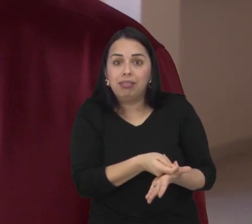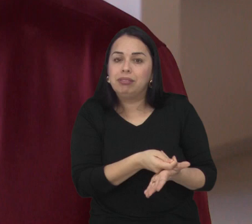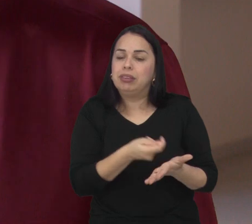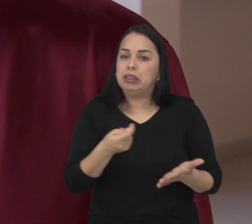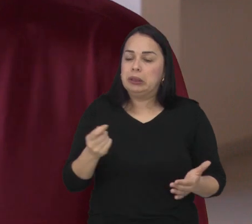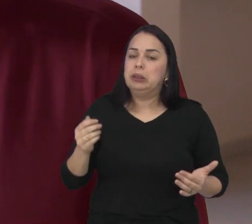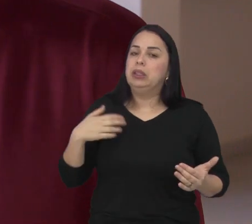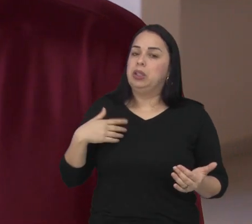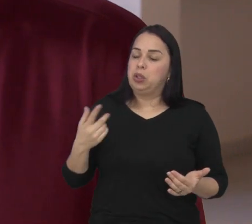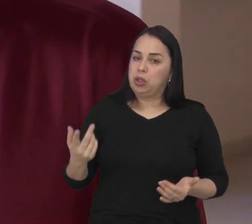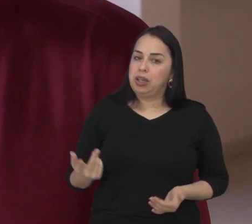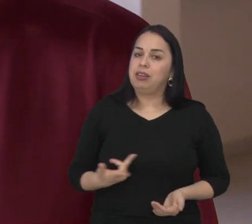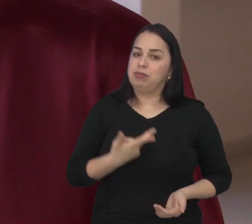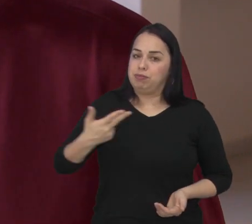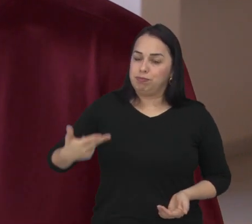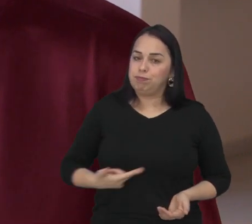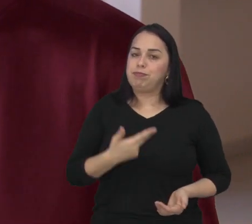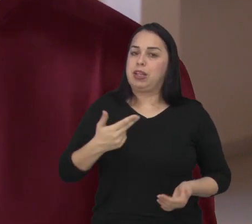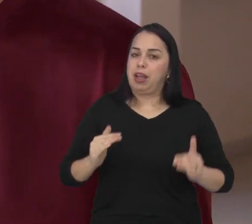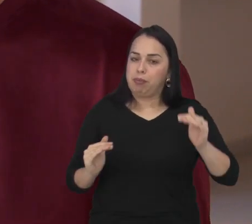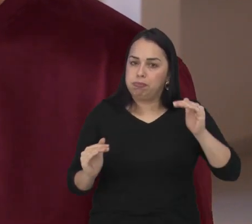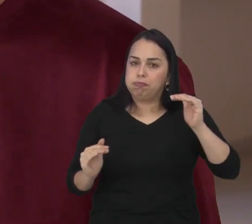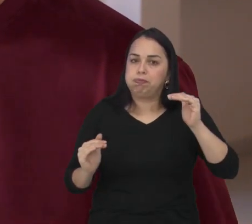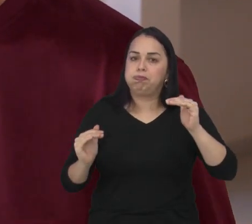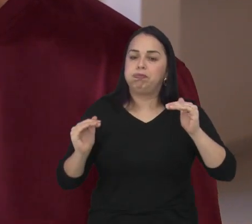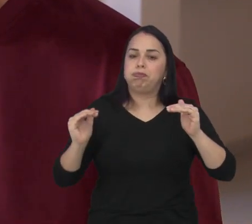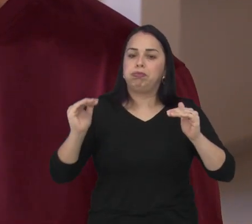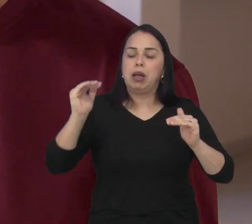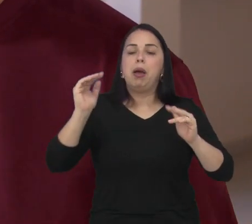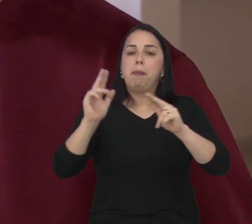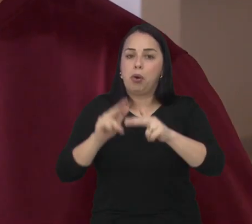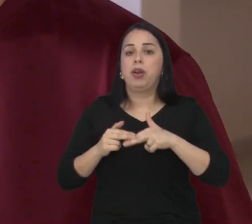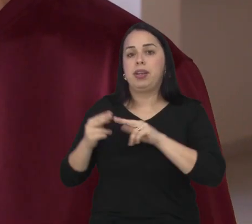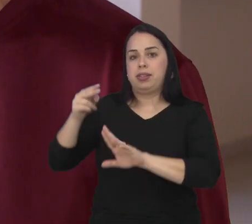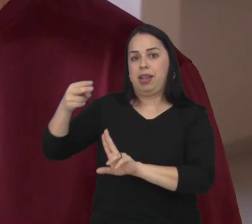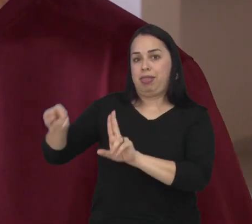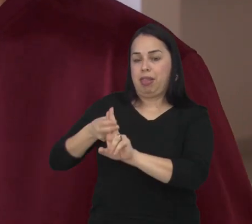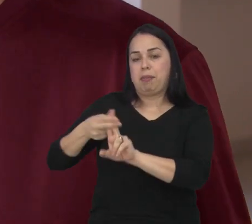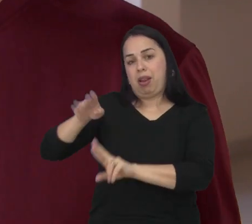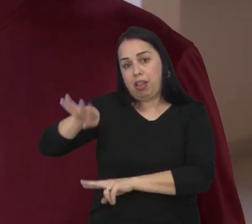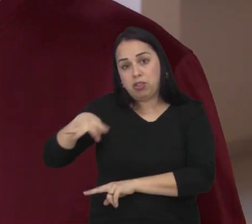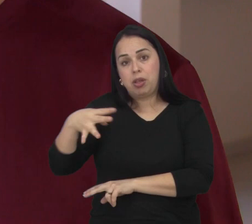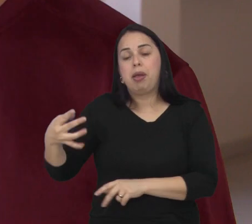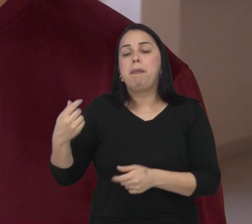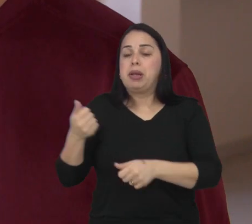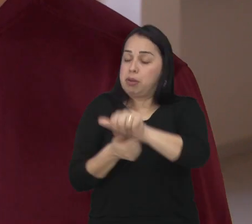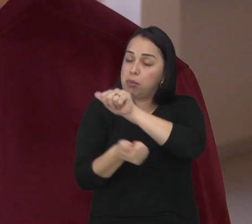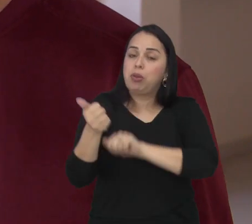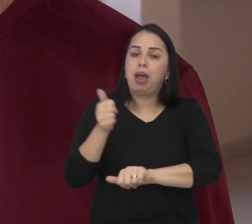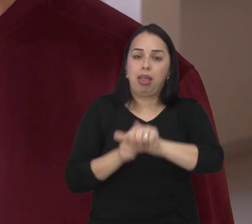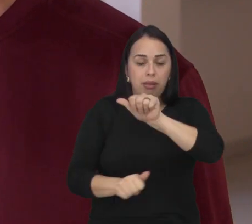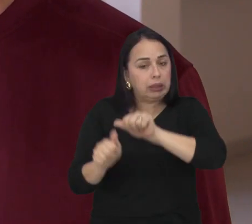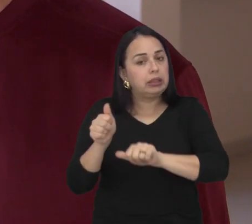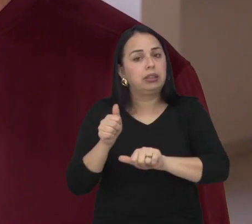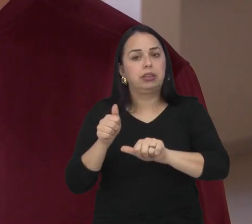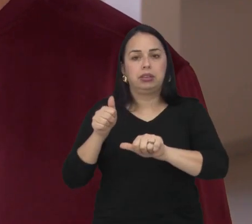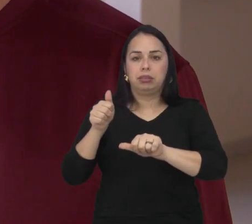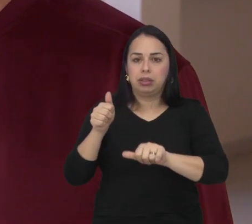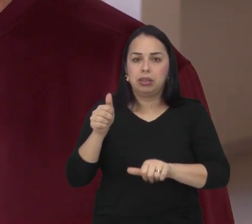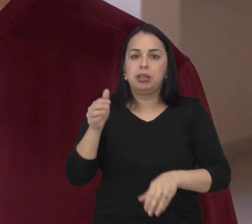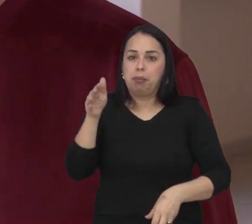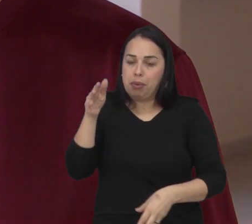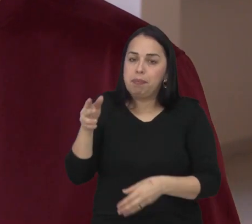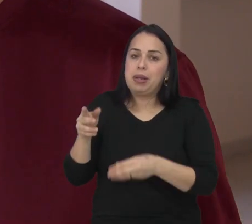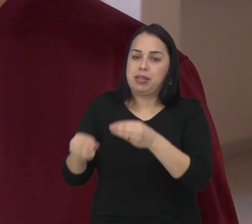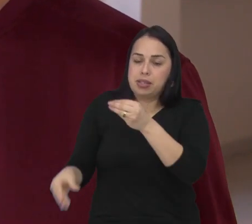custos eles crescem a cada dia e essa tabela SUS Ela precisa também ao longo do tempo eh